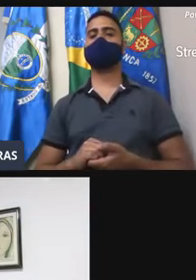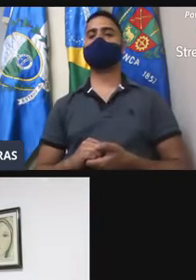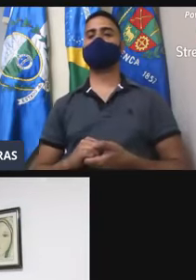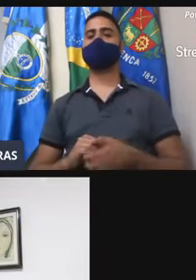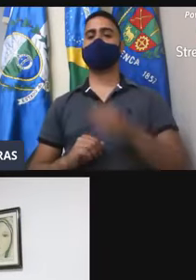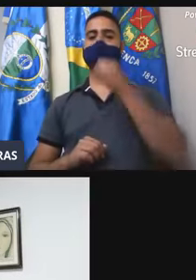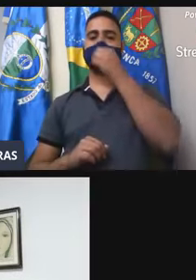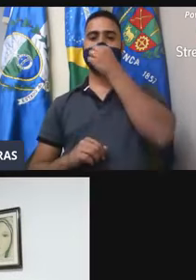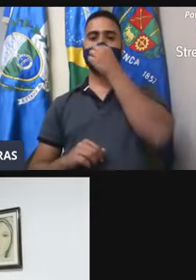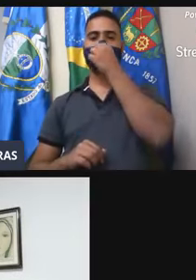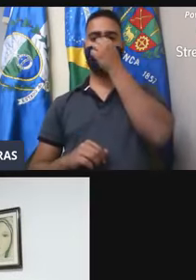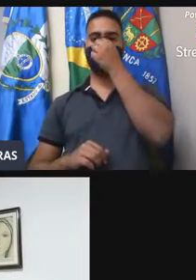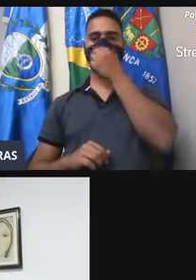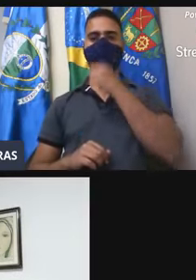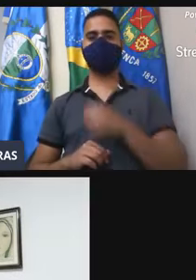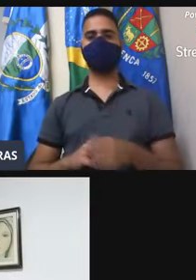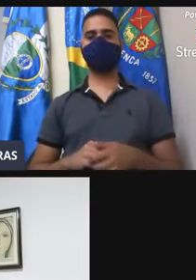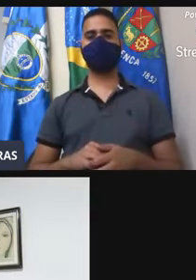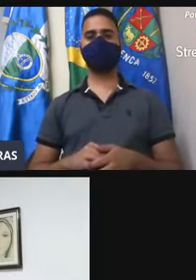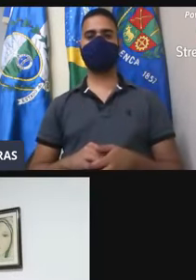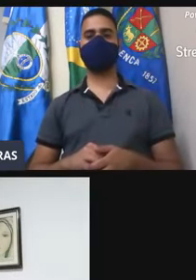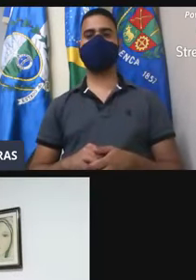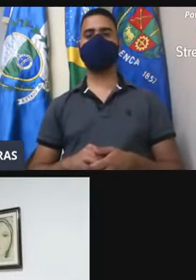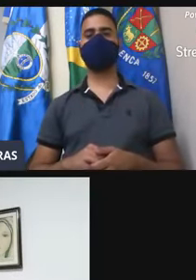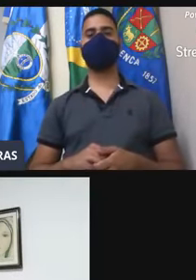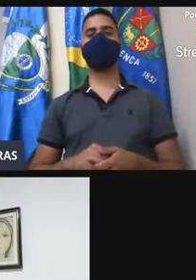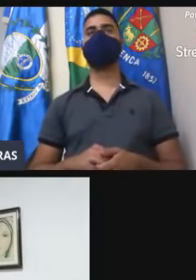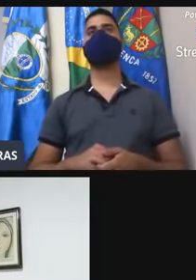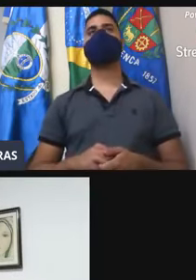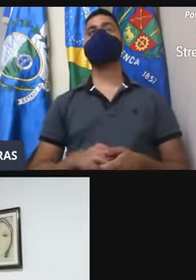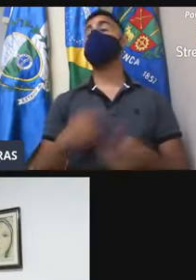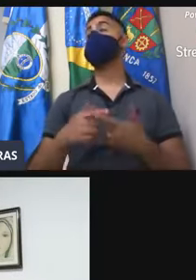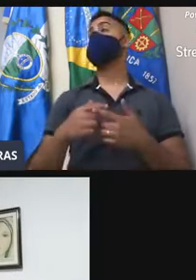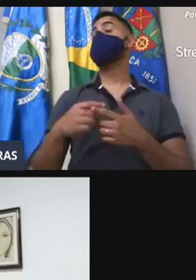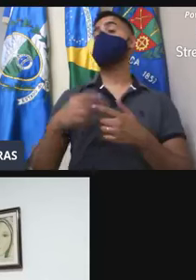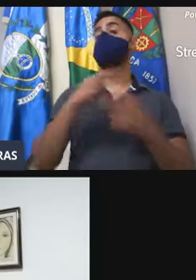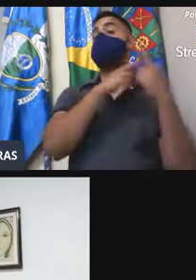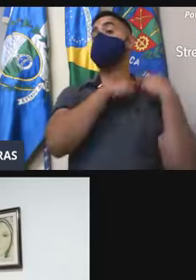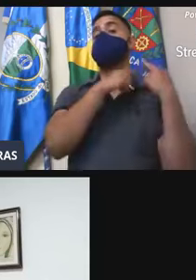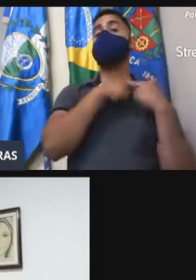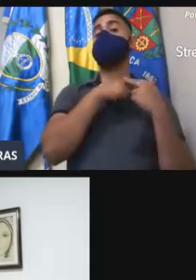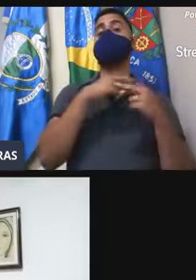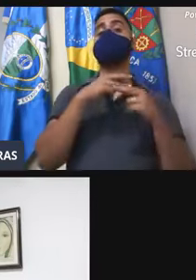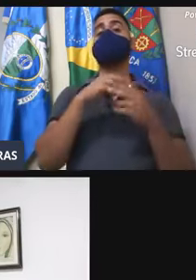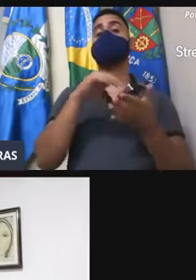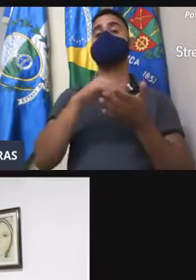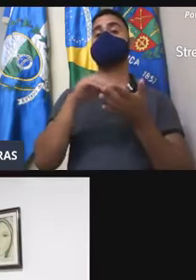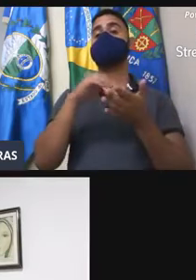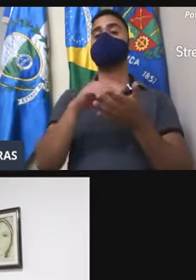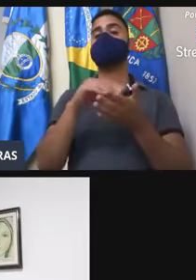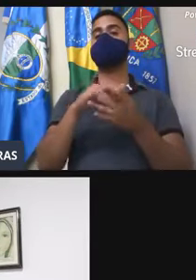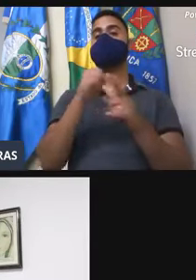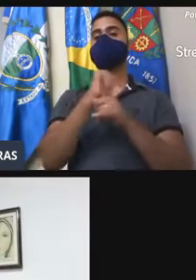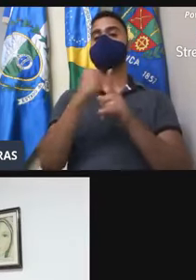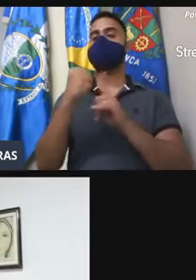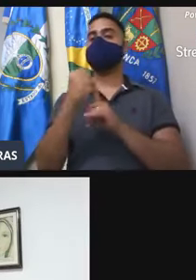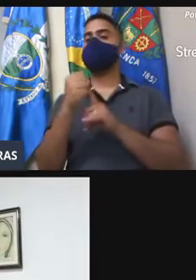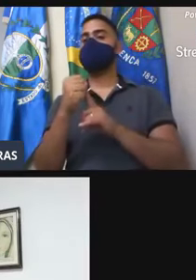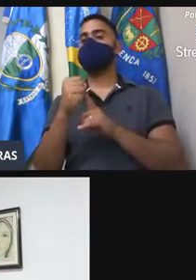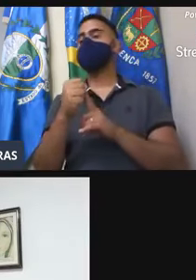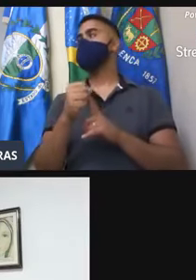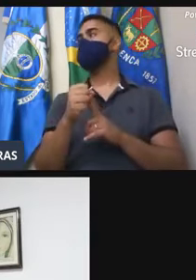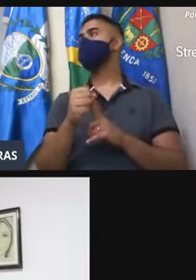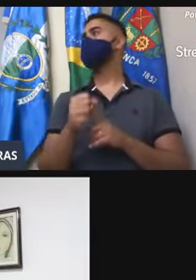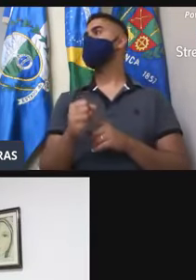a pasta dela não é permitido pela pasta dela. Então, nós temos a pasta de saúde e aí vamos levantar o que está acontecendo lá, se tem, que eles